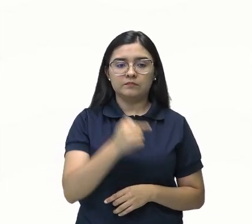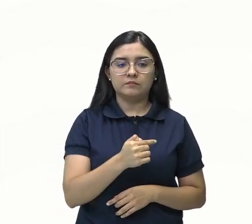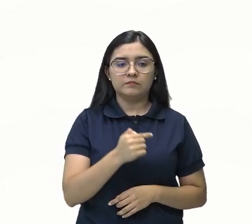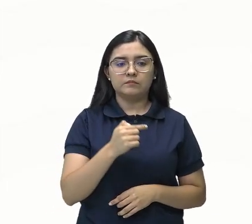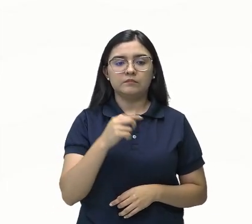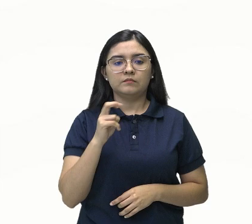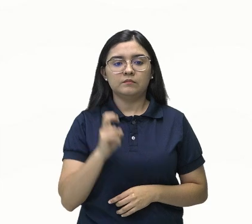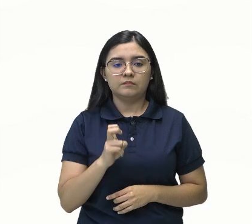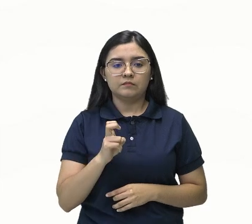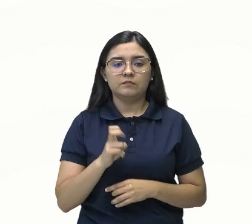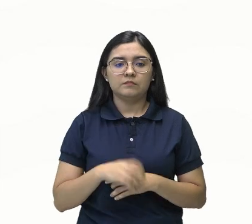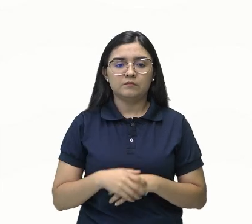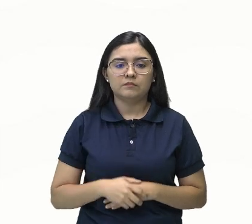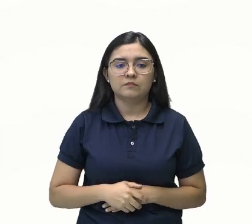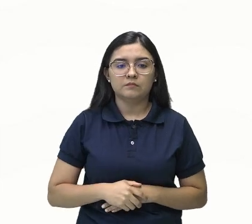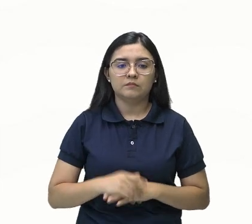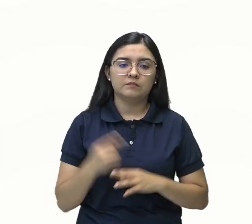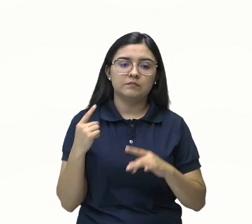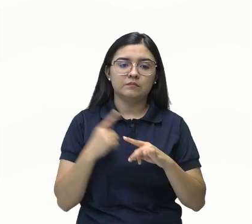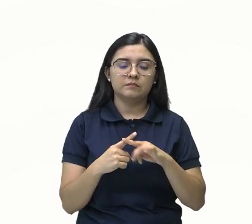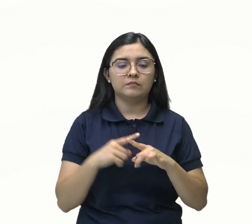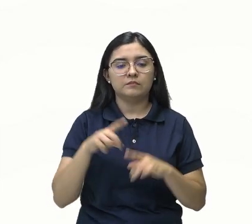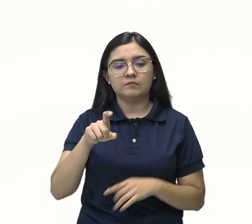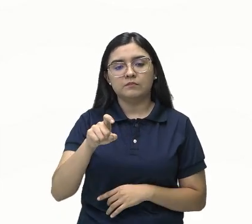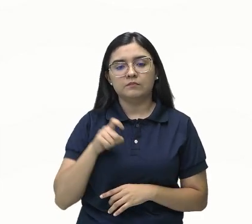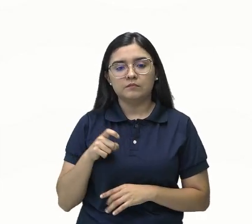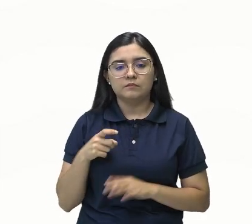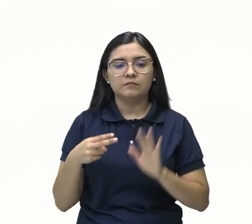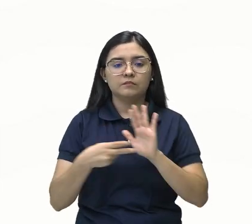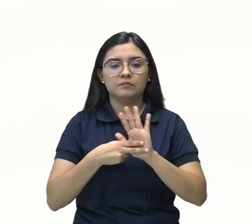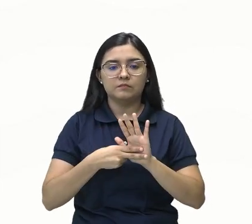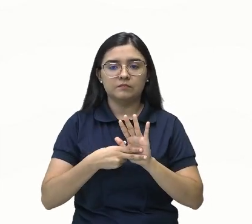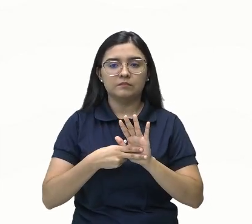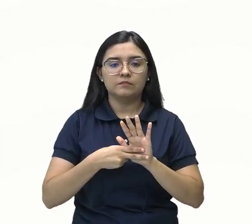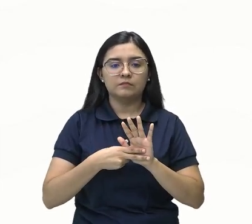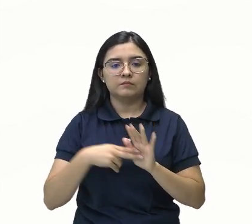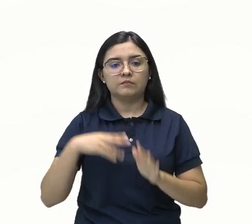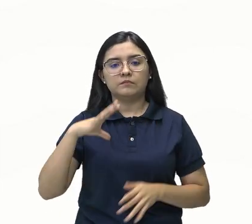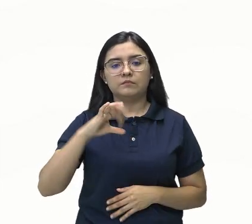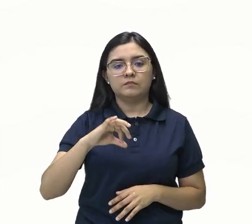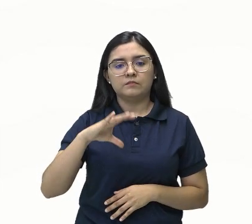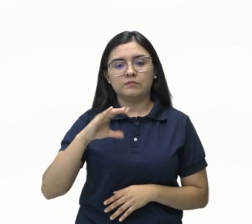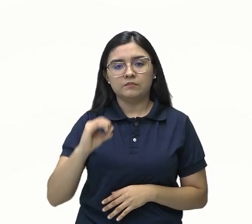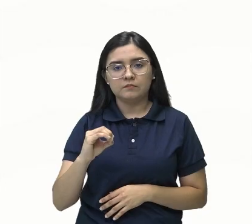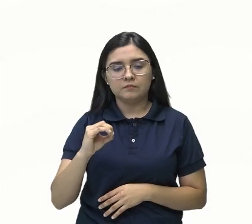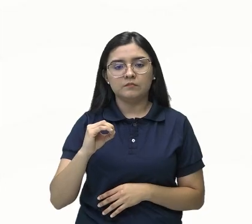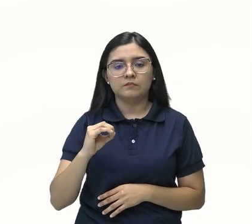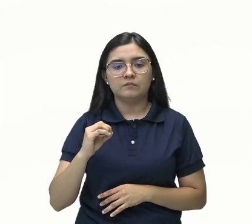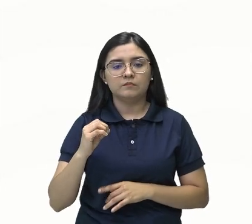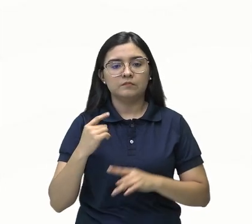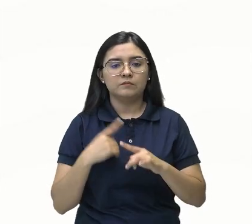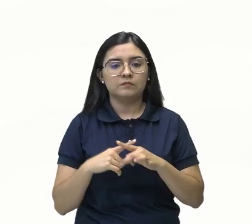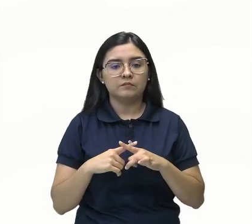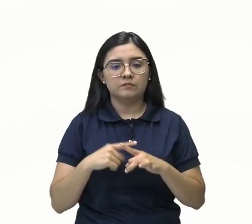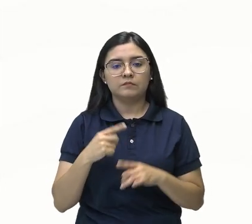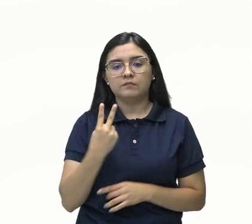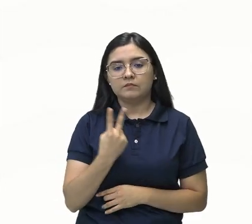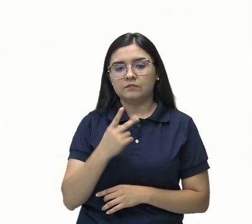75 vezes x será igual a 90 vezes